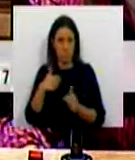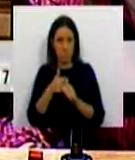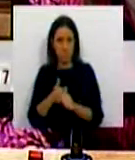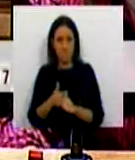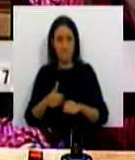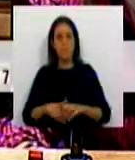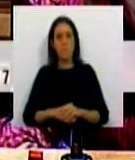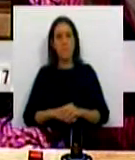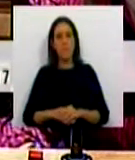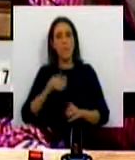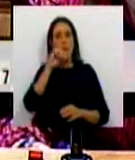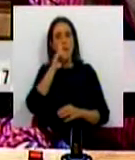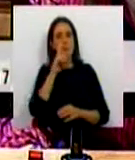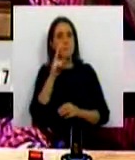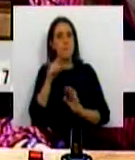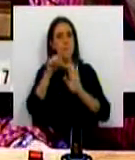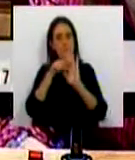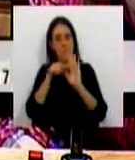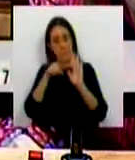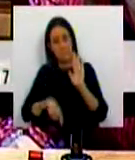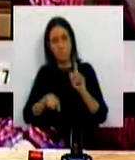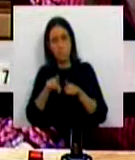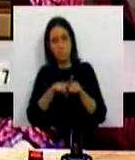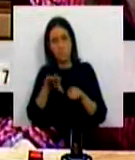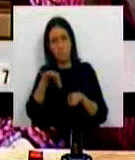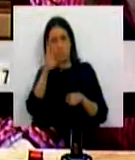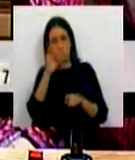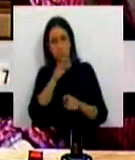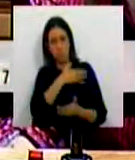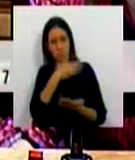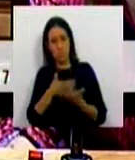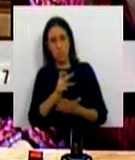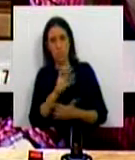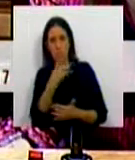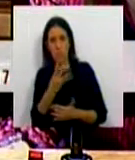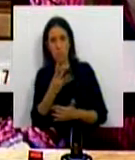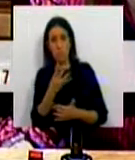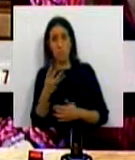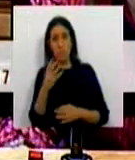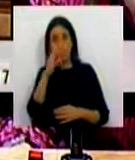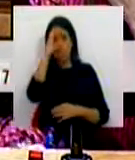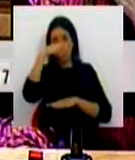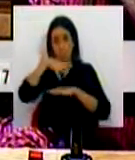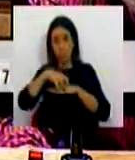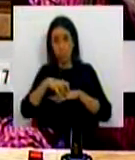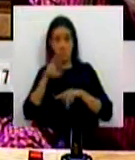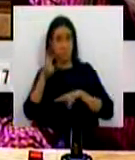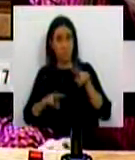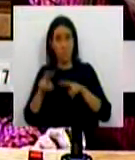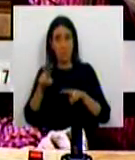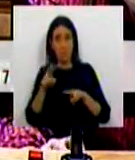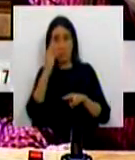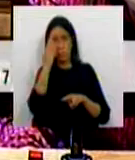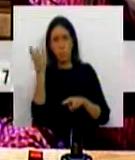Relembro que destas medidas de política adotadas nos últimos 4 anos, não há no Ministério das Finanças um único